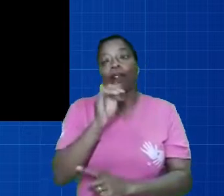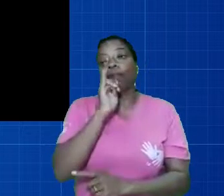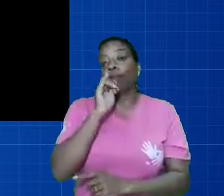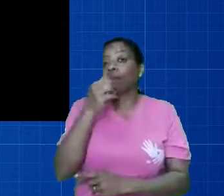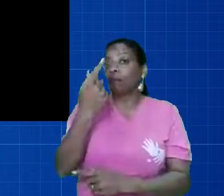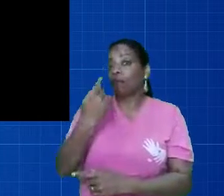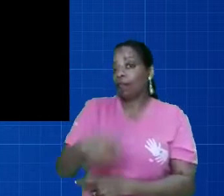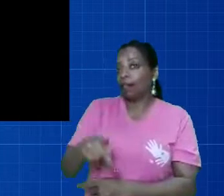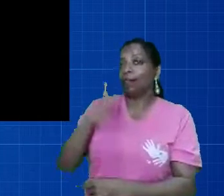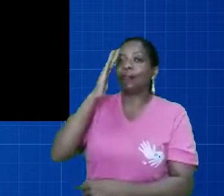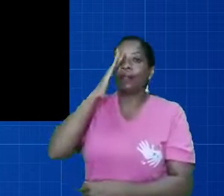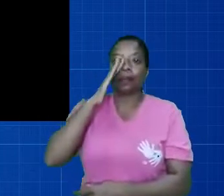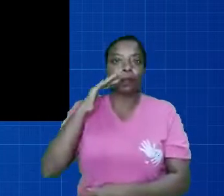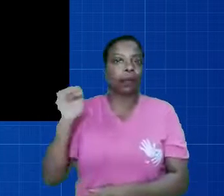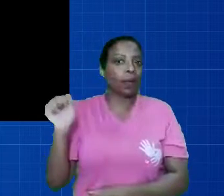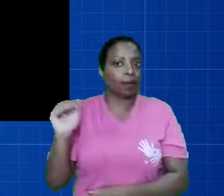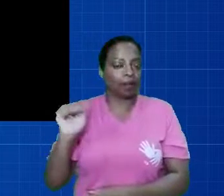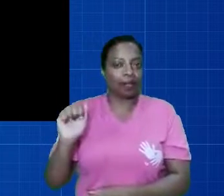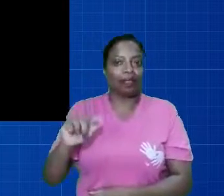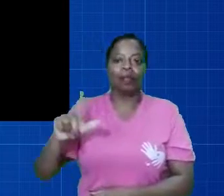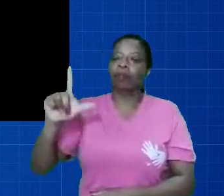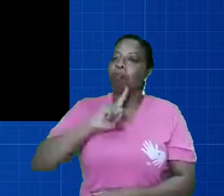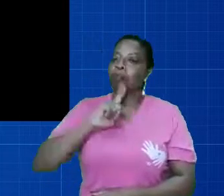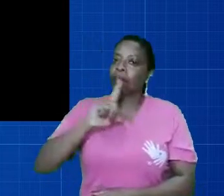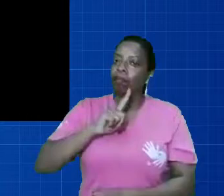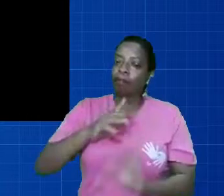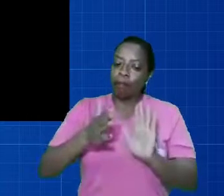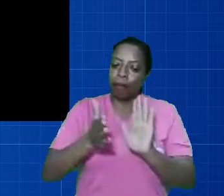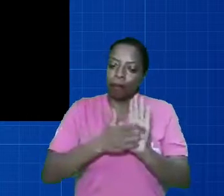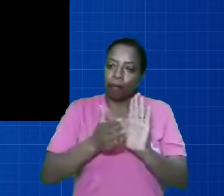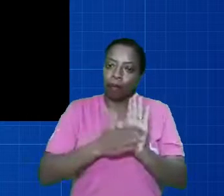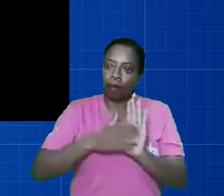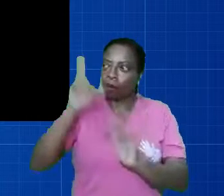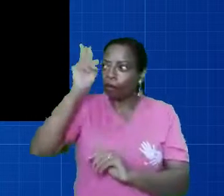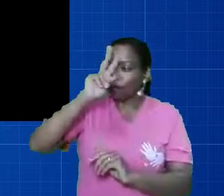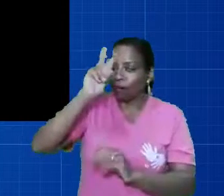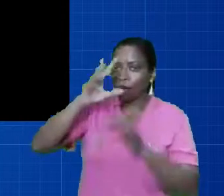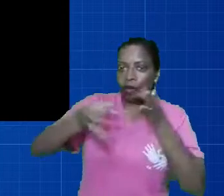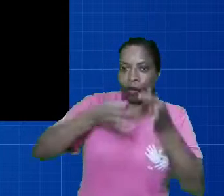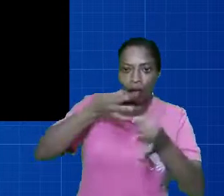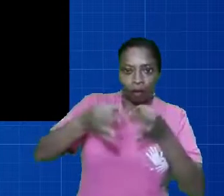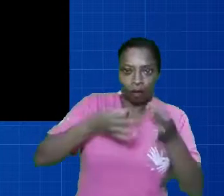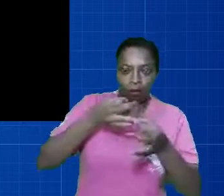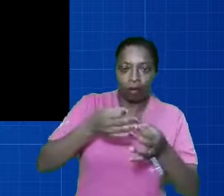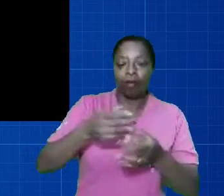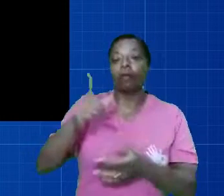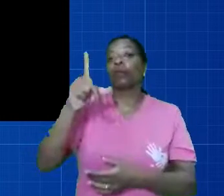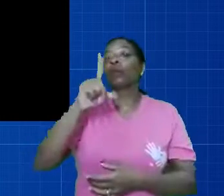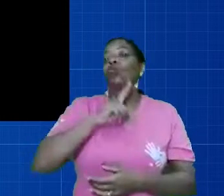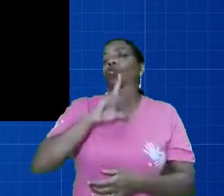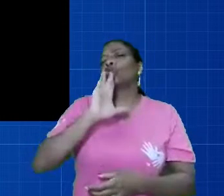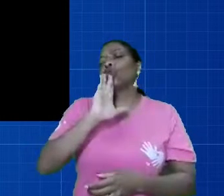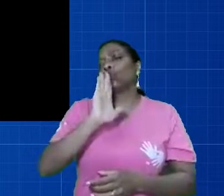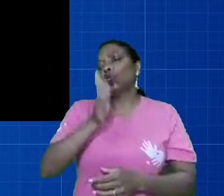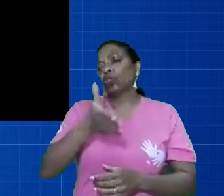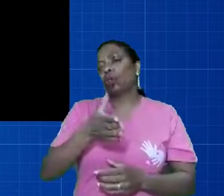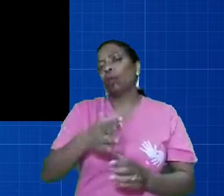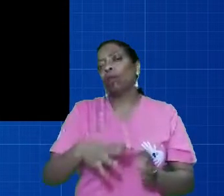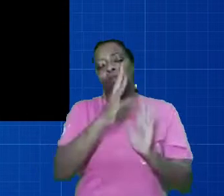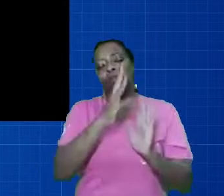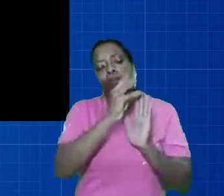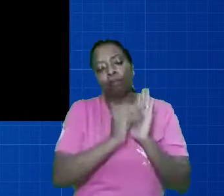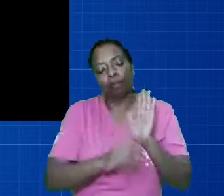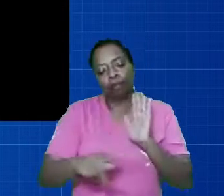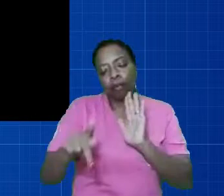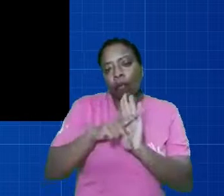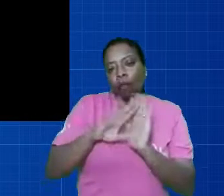proposta histórico-crítica, né? Então, a gente já tinha, né, uma concepção, né, que já estava se construindo, né,